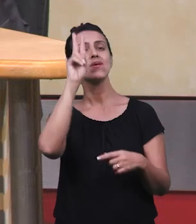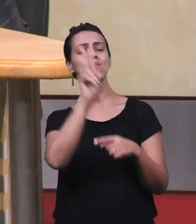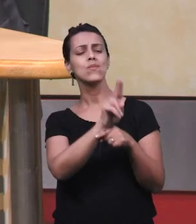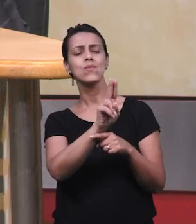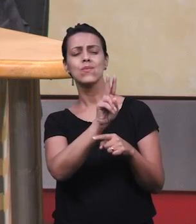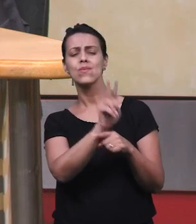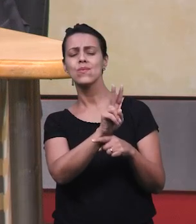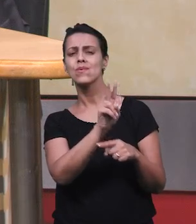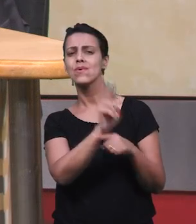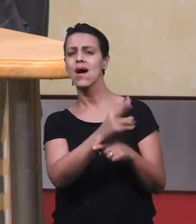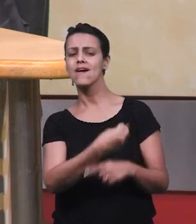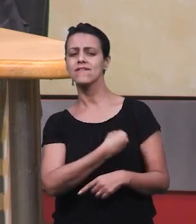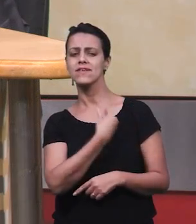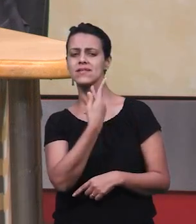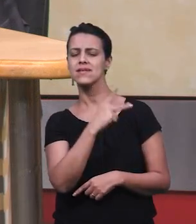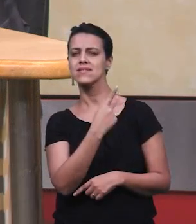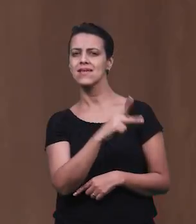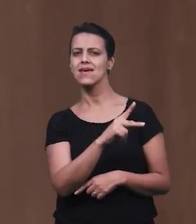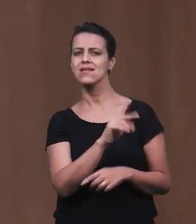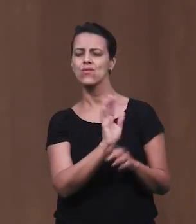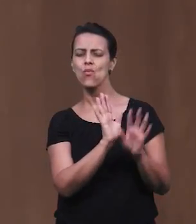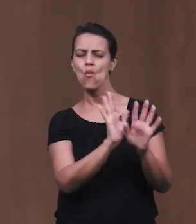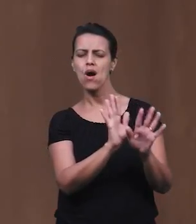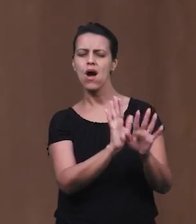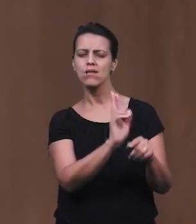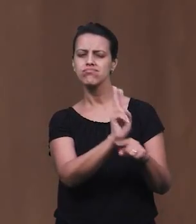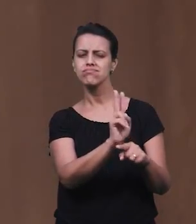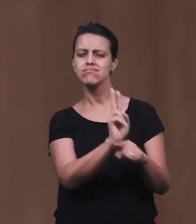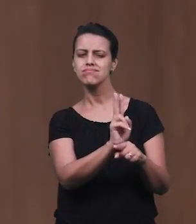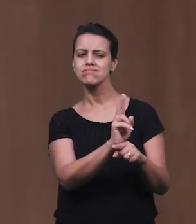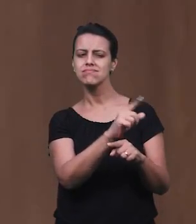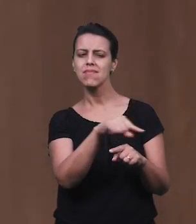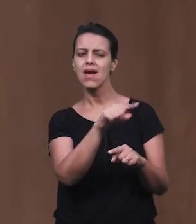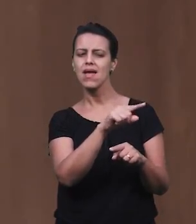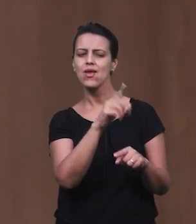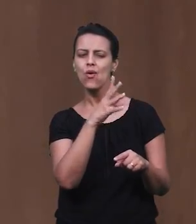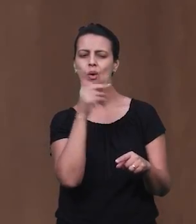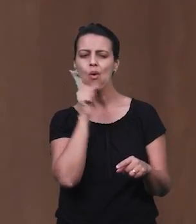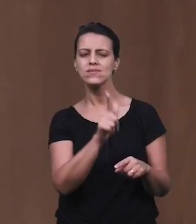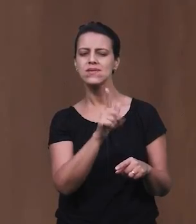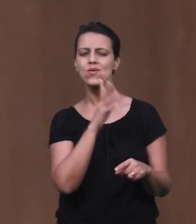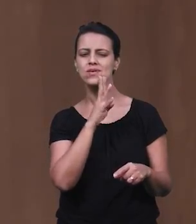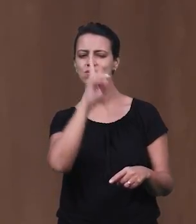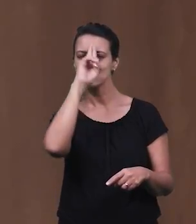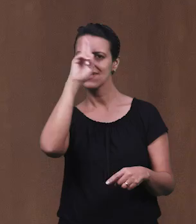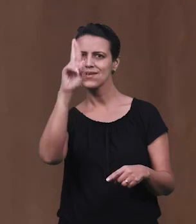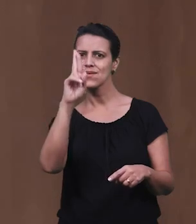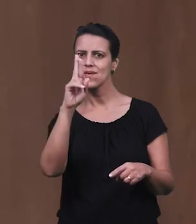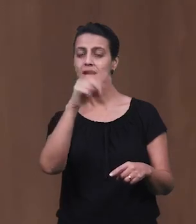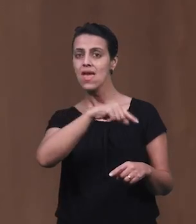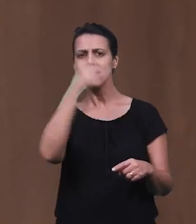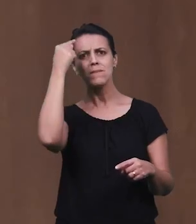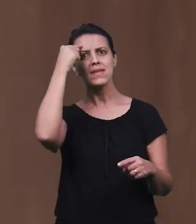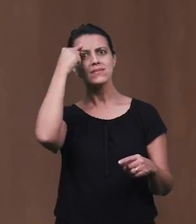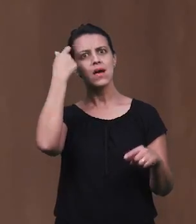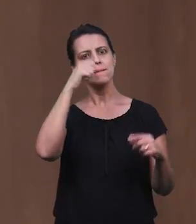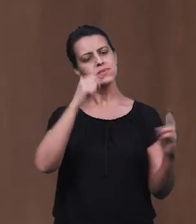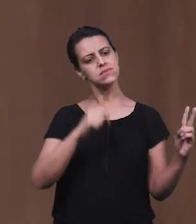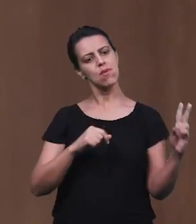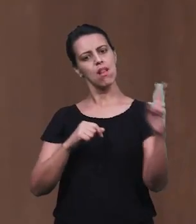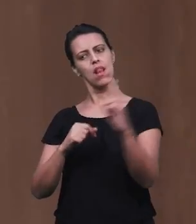preservando a vida deles para eles conhecerem o Senhor. E eles acharam que conhecer a Deus era ir lá nesse